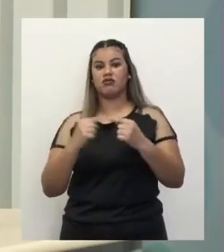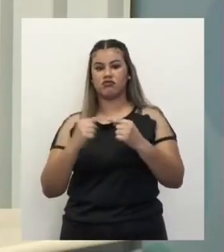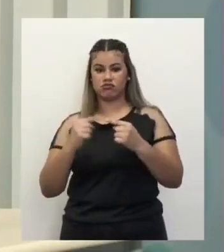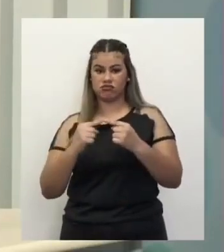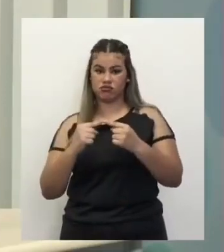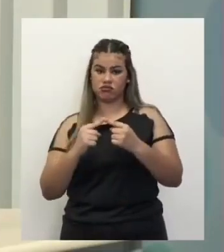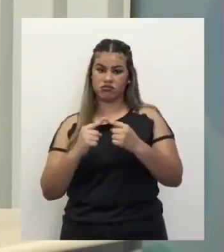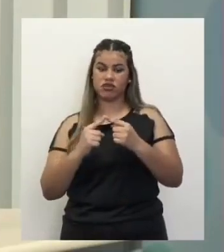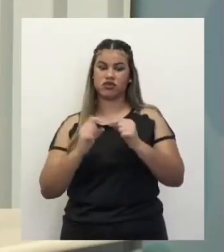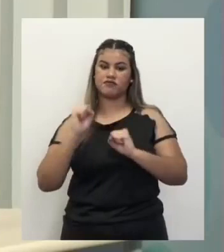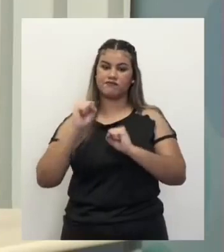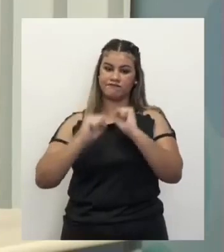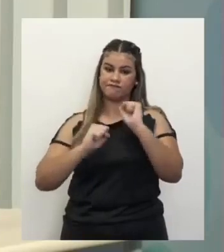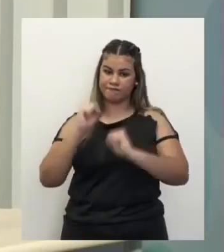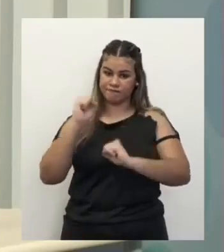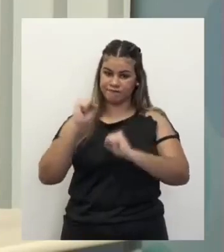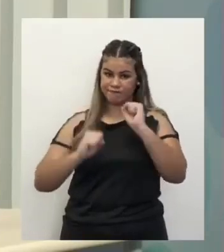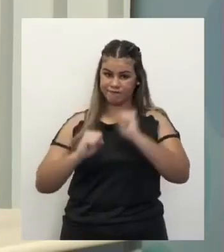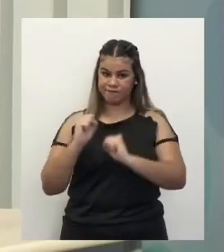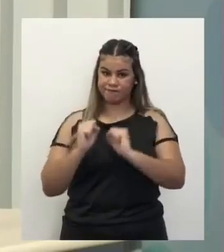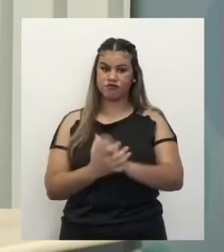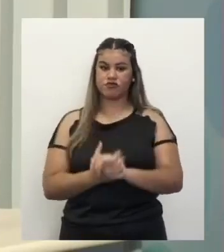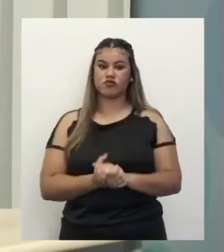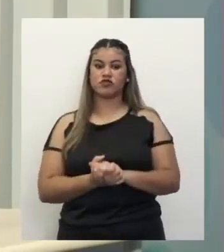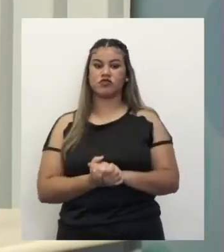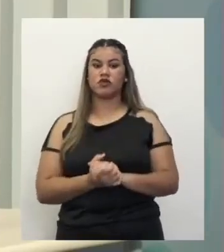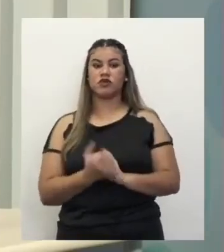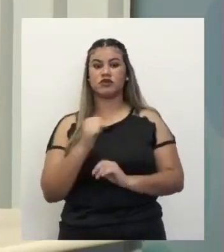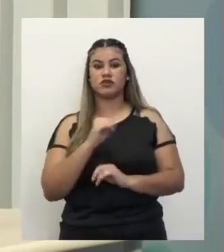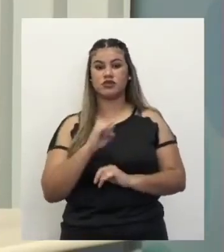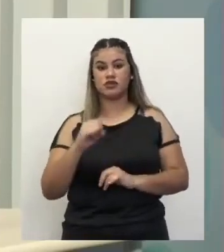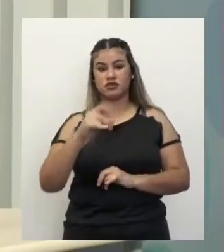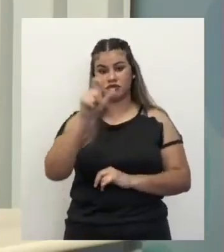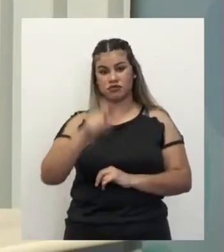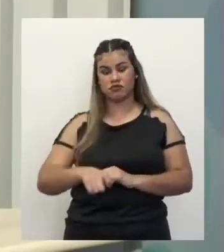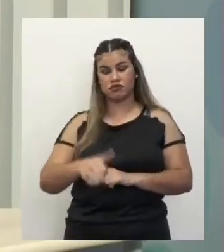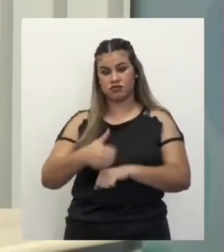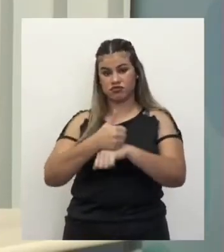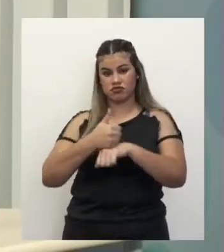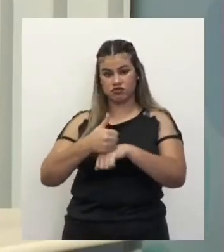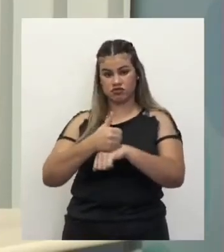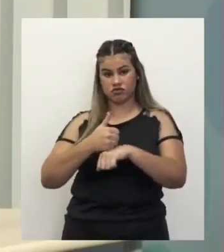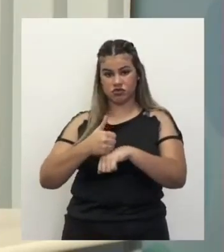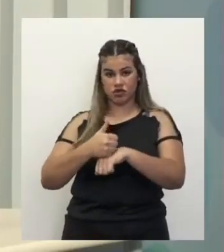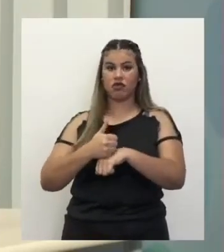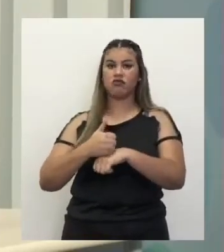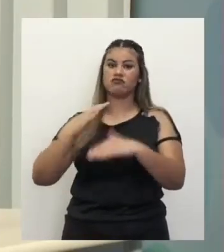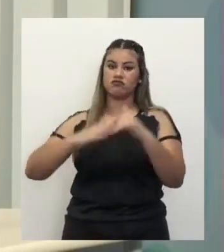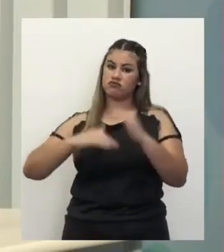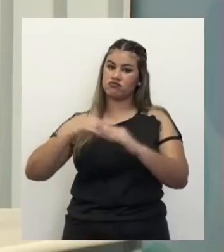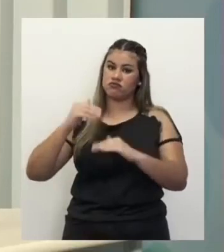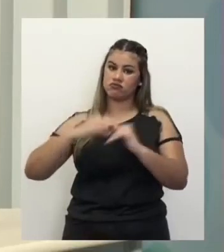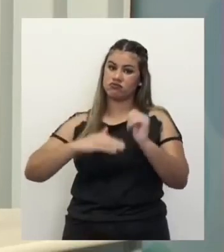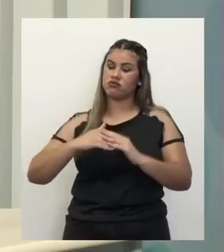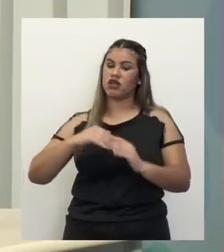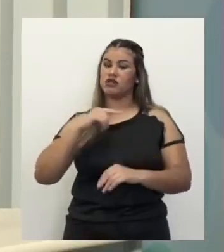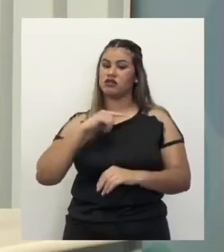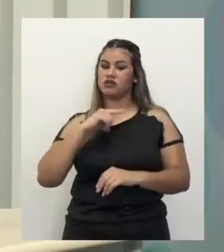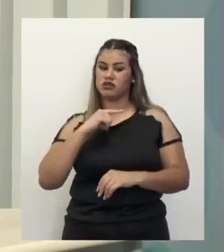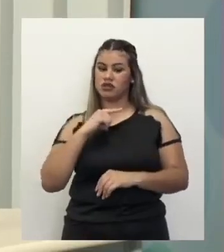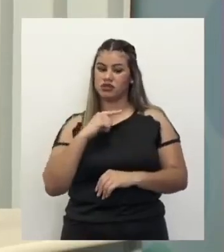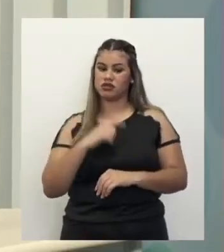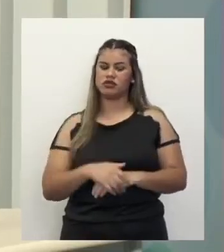processo da industrialização. Se esse profissional, essa profissional é qualificado, né? Então, por que a gente fala